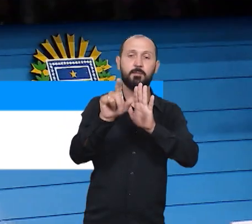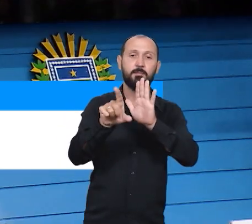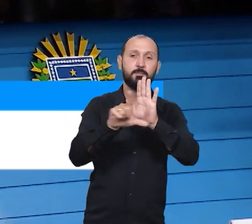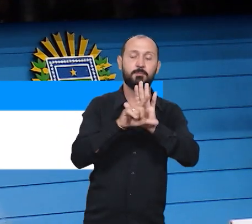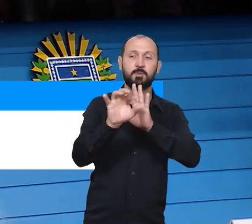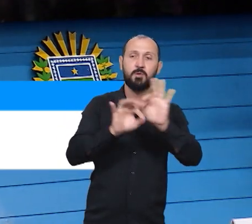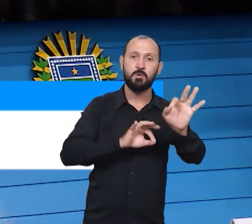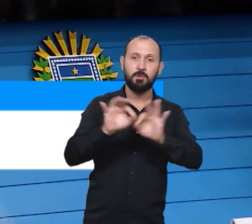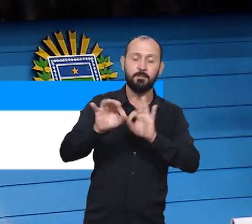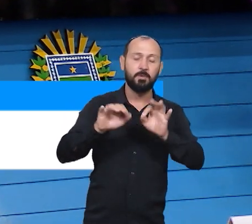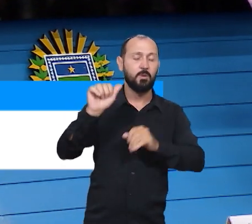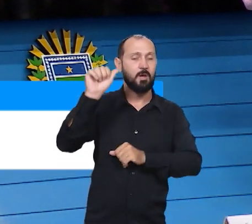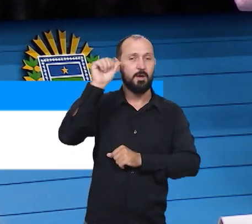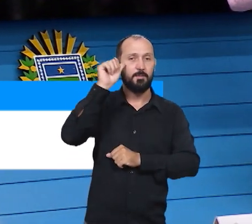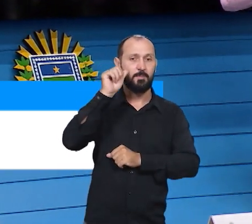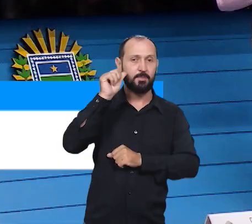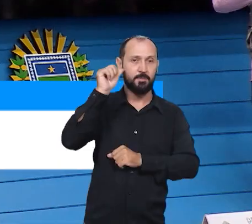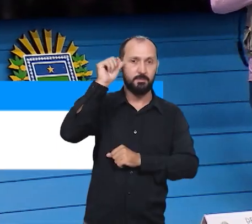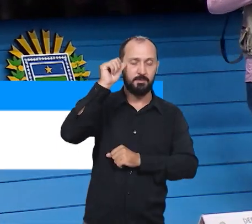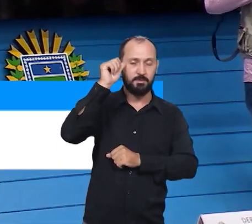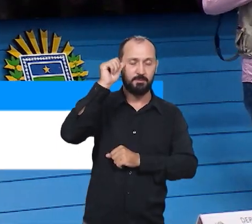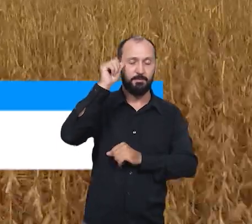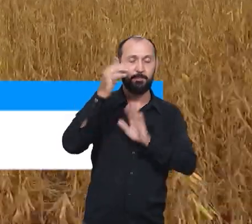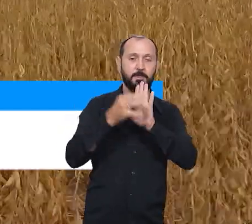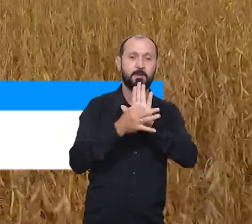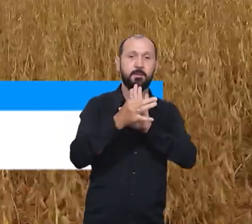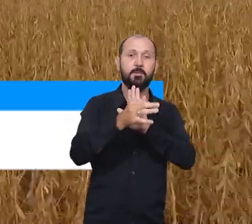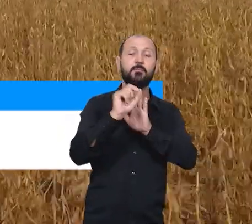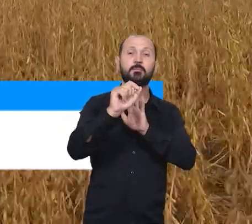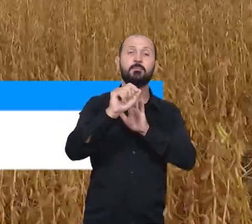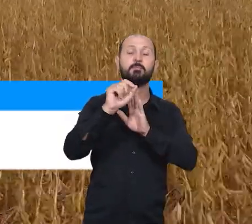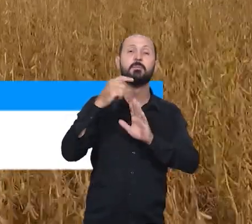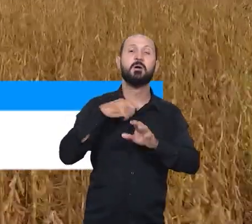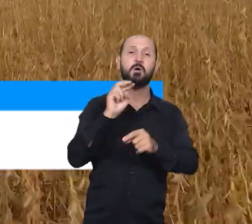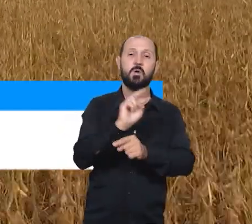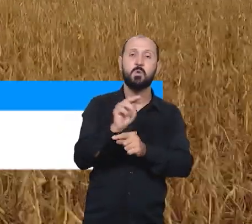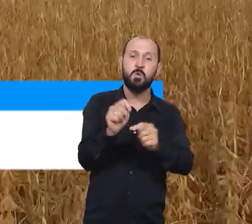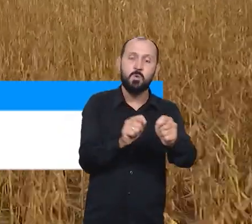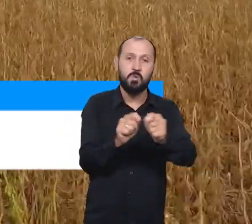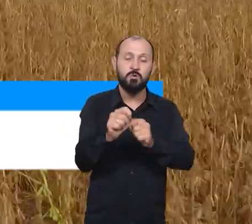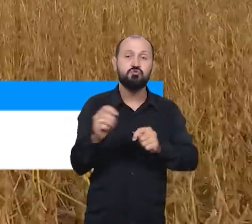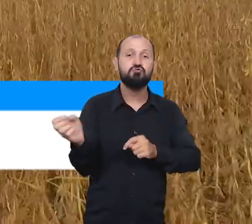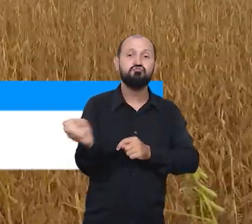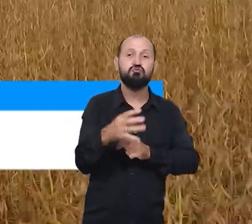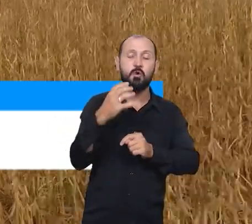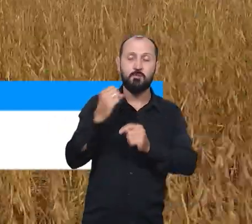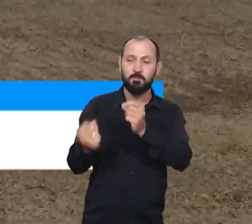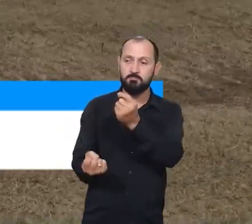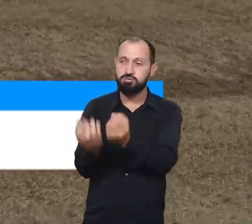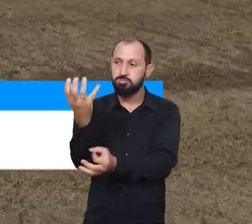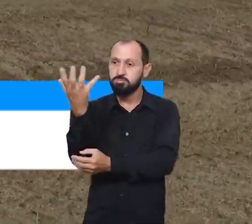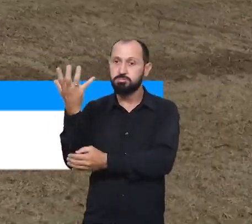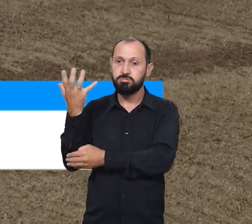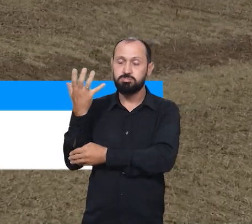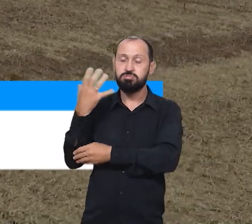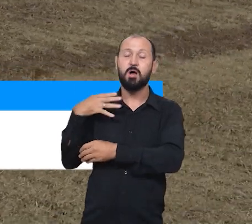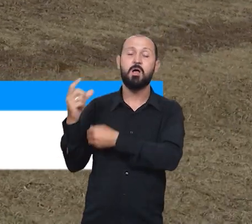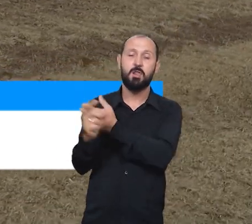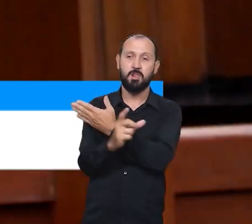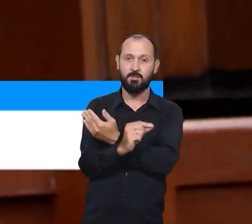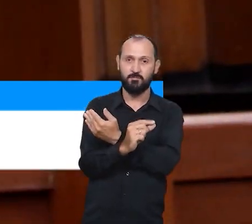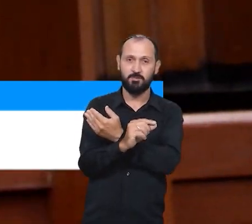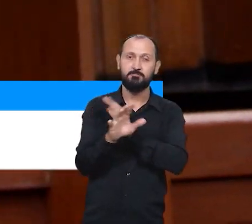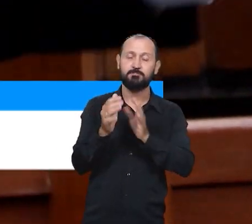lei organizado pelo deputado Amarildo Cruz, do PT. A proposta é sobre a contenção do avanço de novas lavouras na região do